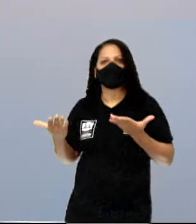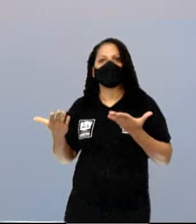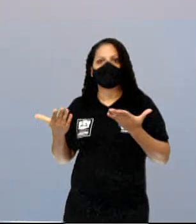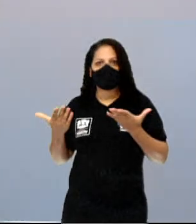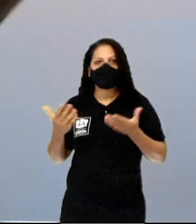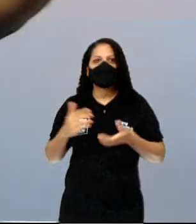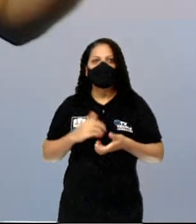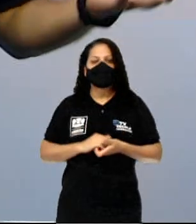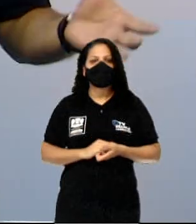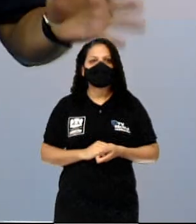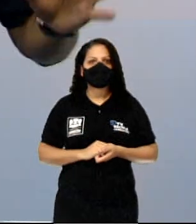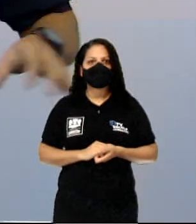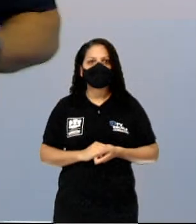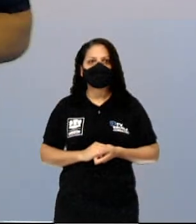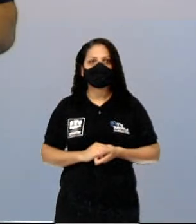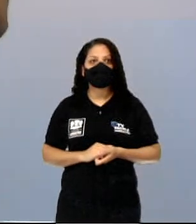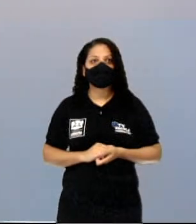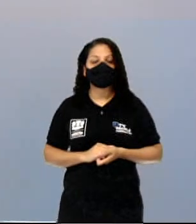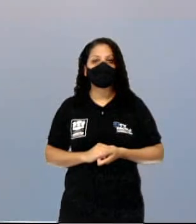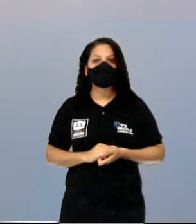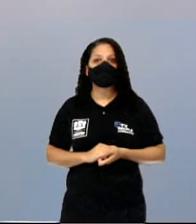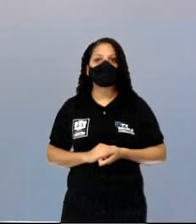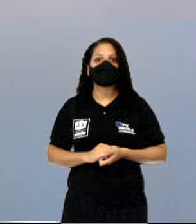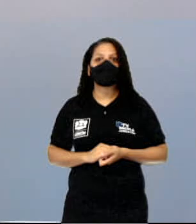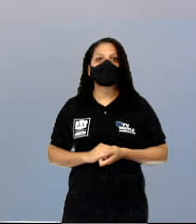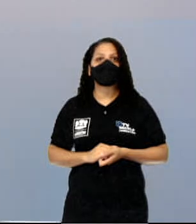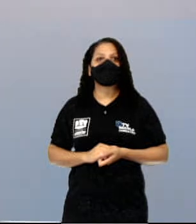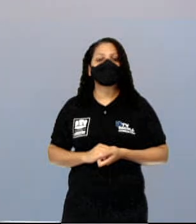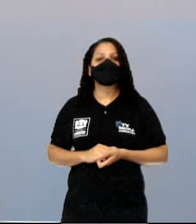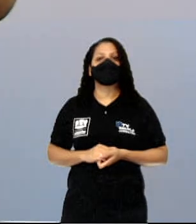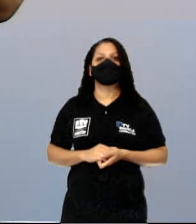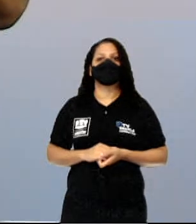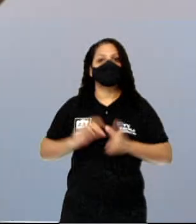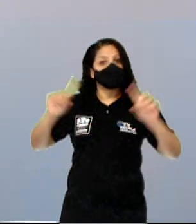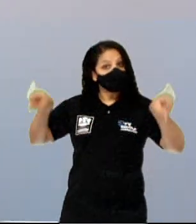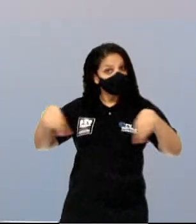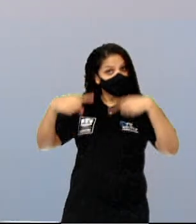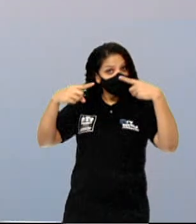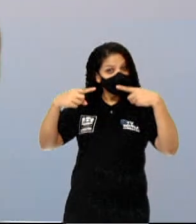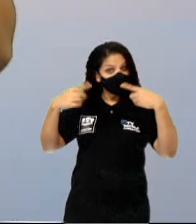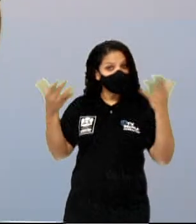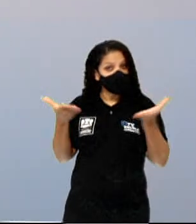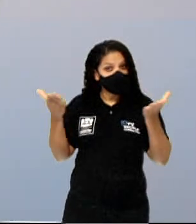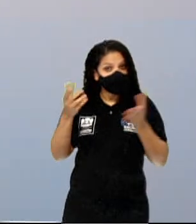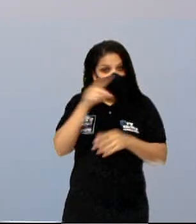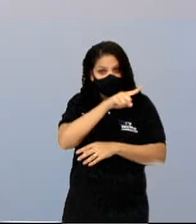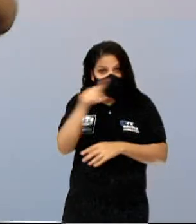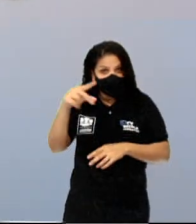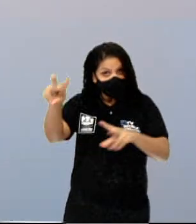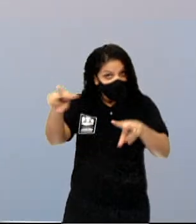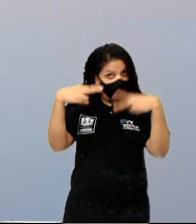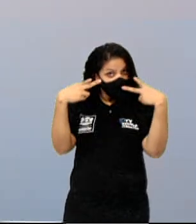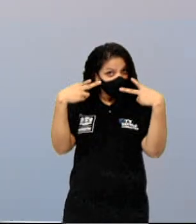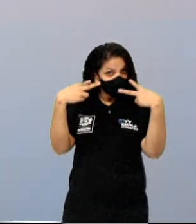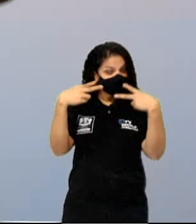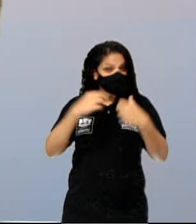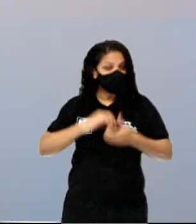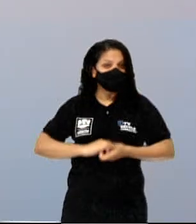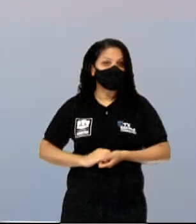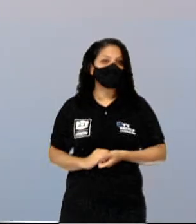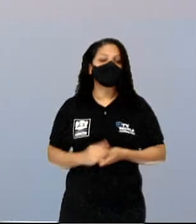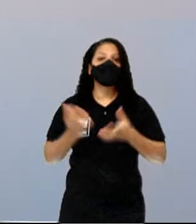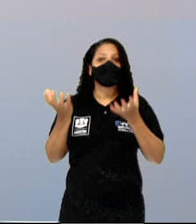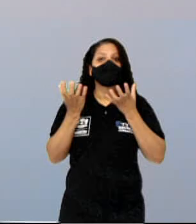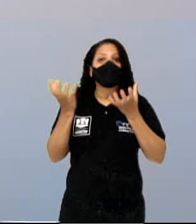incrível. E é sobre isso que eu gostaria de propor um desafio para você. Olhe para mim aqui, olhe para mim. Eu quero que